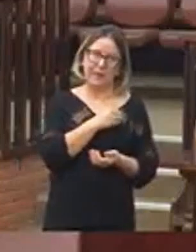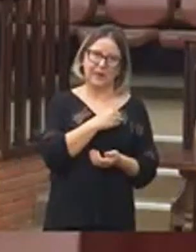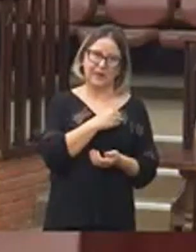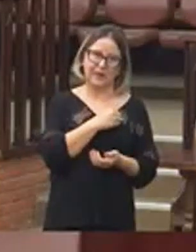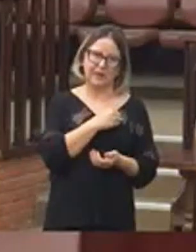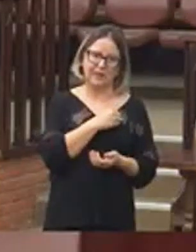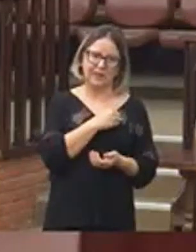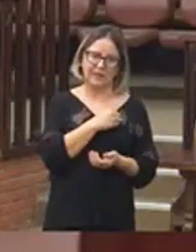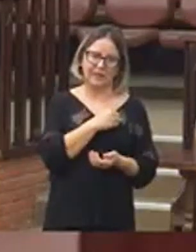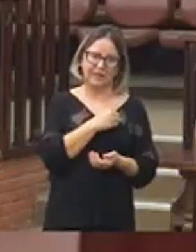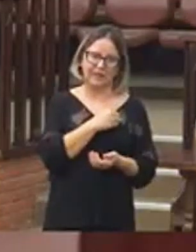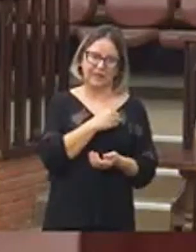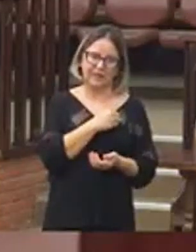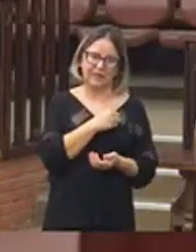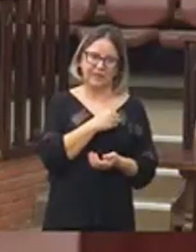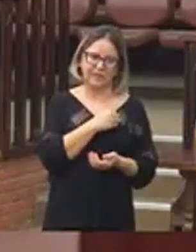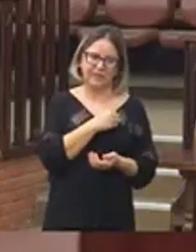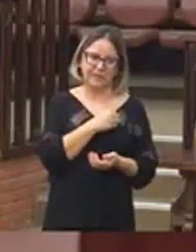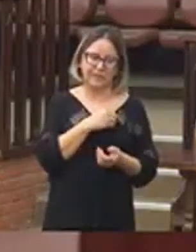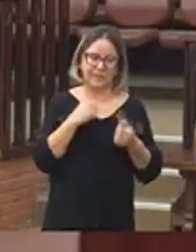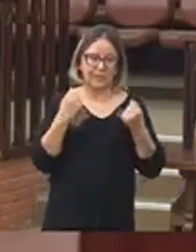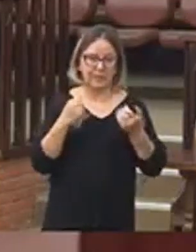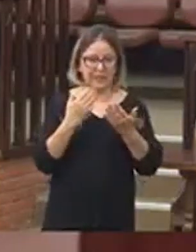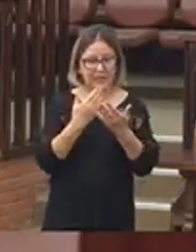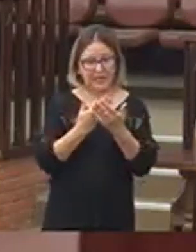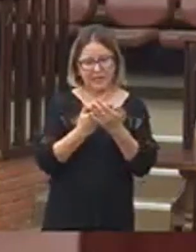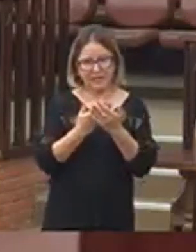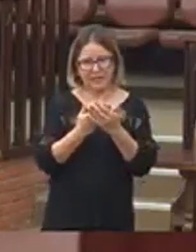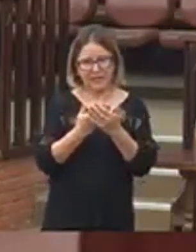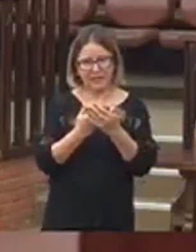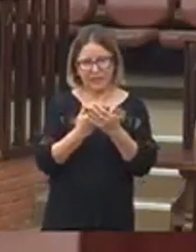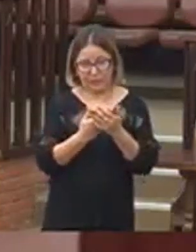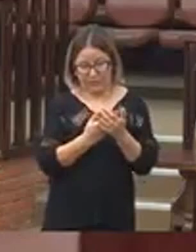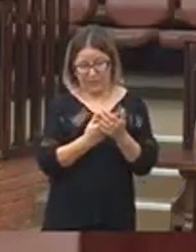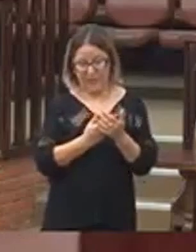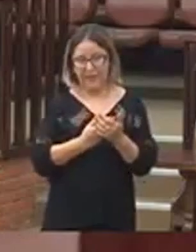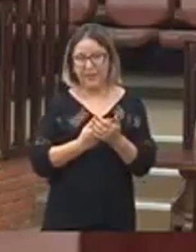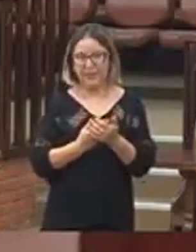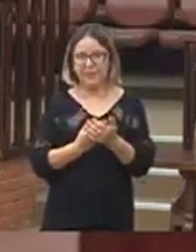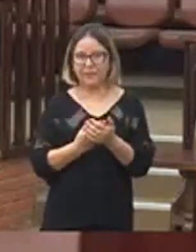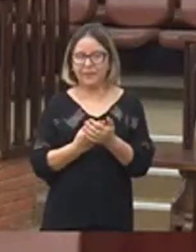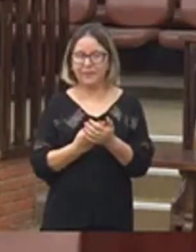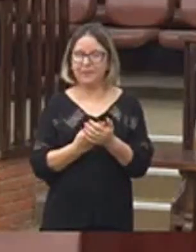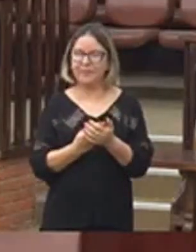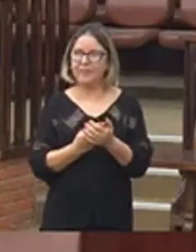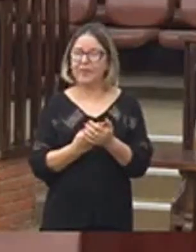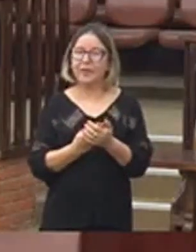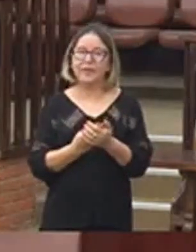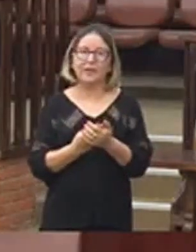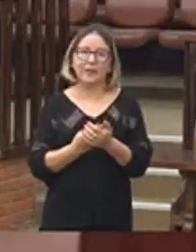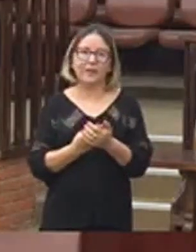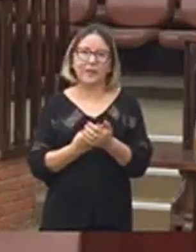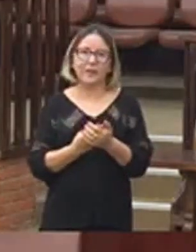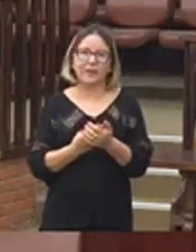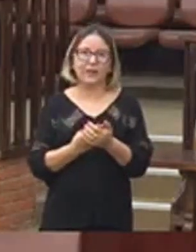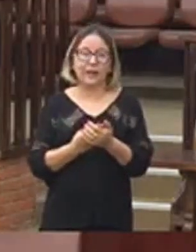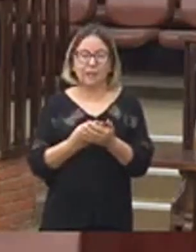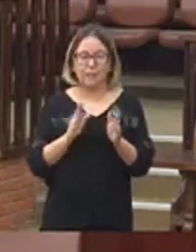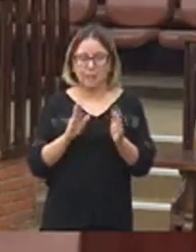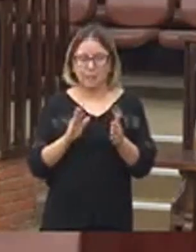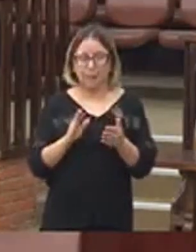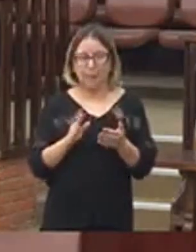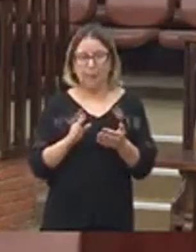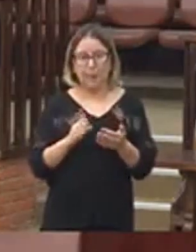ser analisada dentro do contexto que eu acredito que quem escreveu esta carta foi o apóstolo